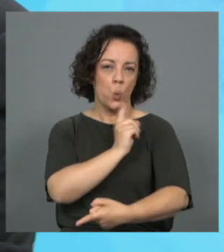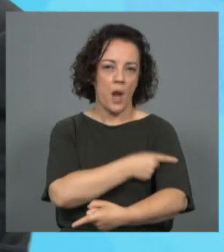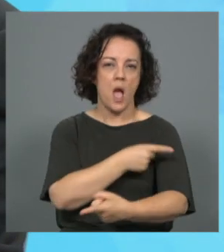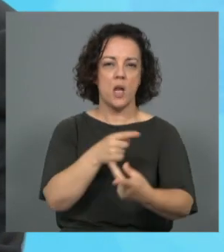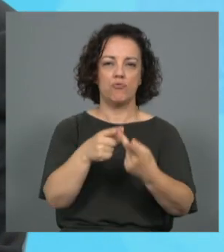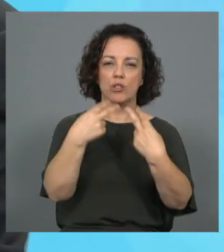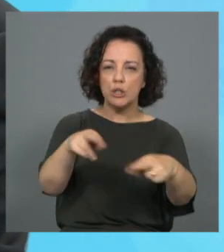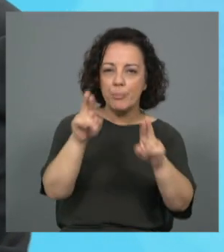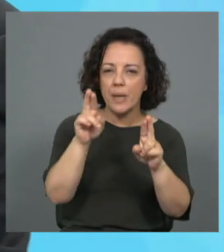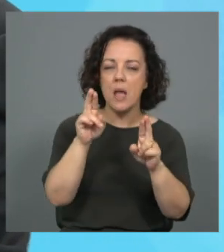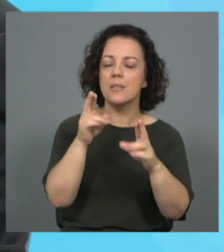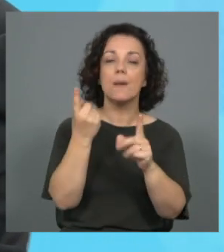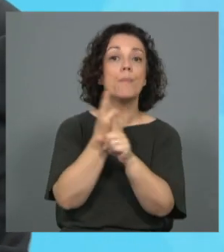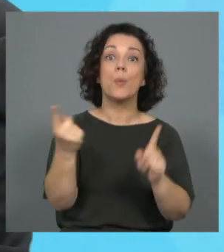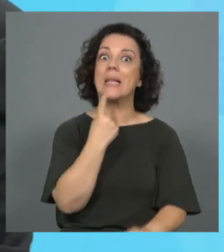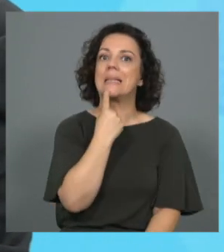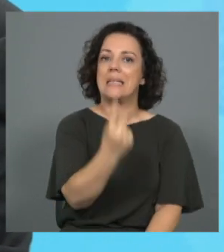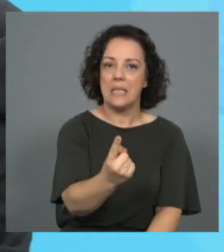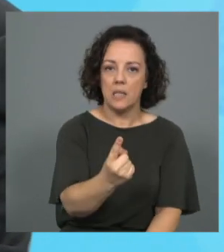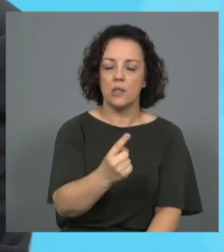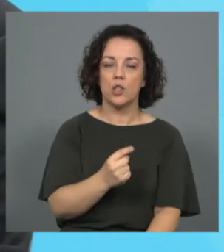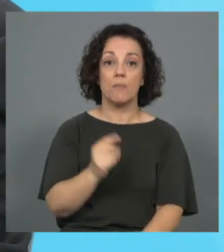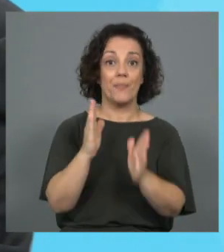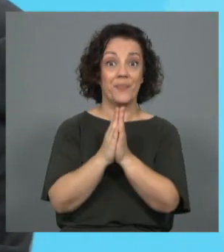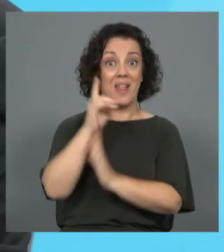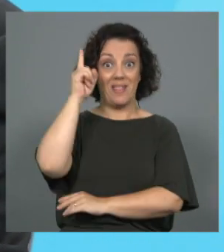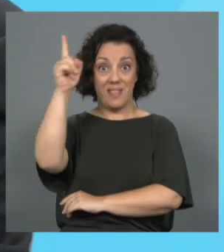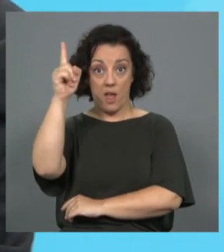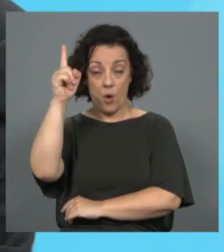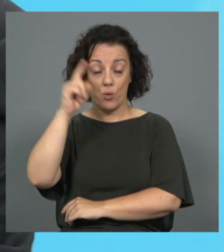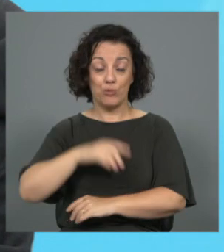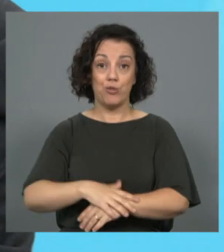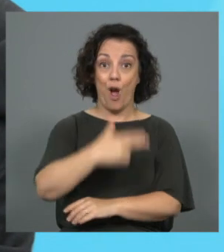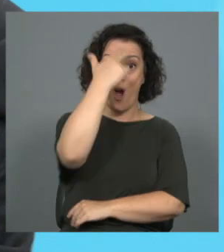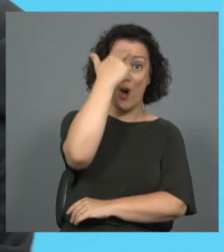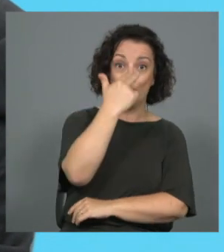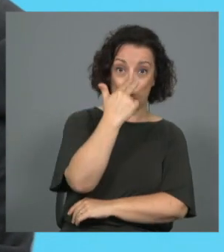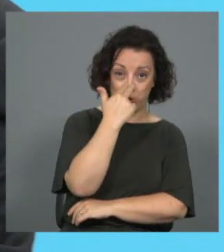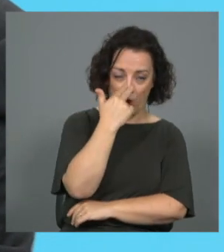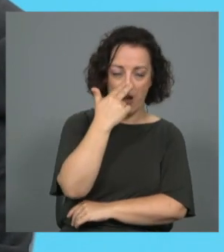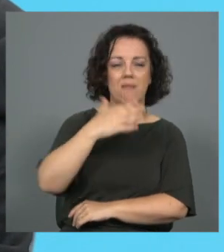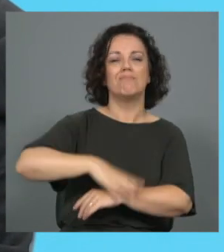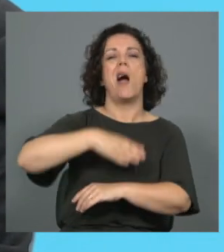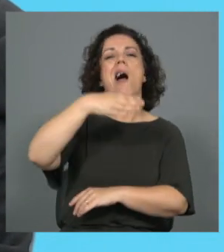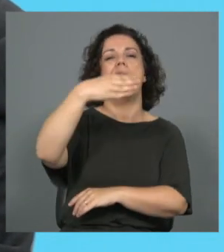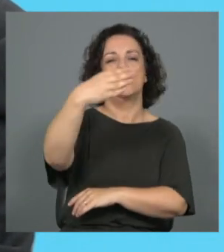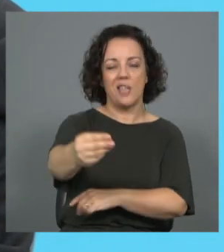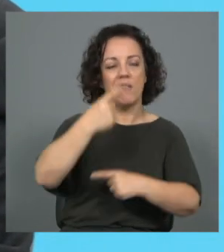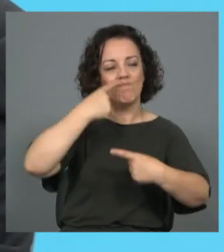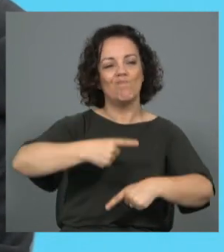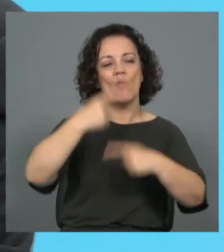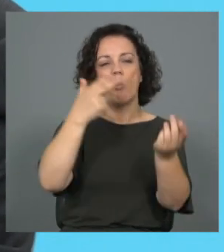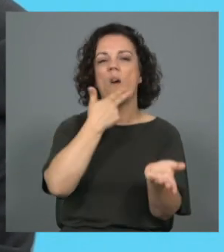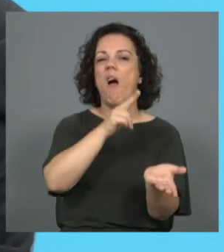pessoas, dizendo que Deus e a história darão razão aos perseguidos